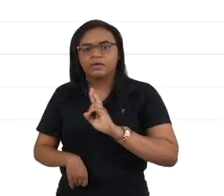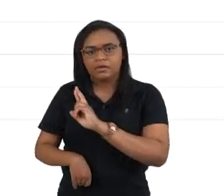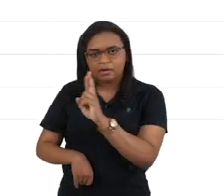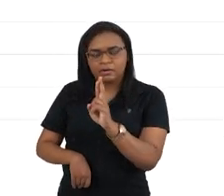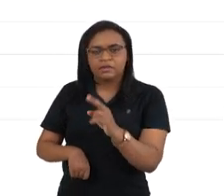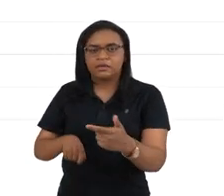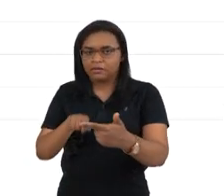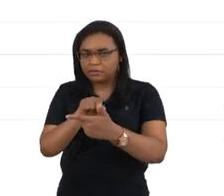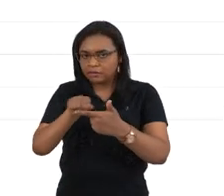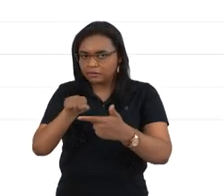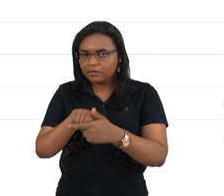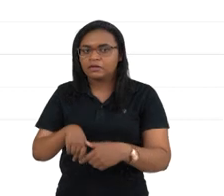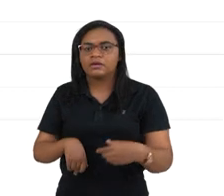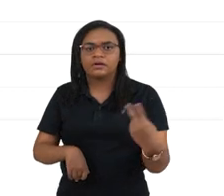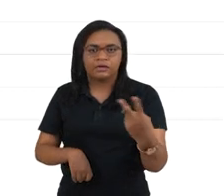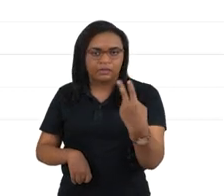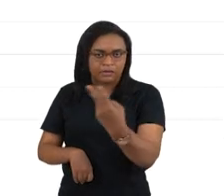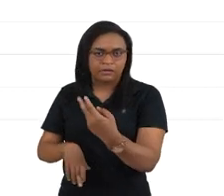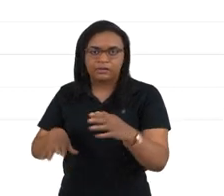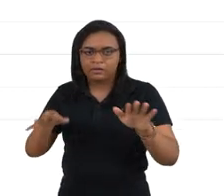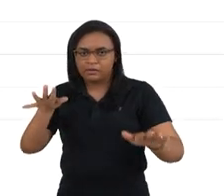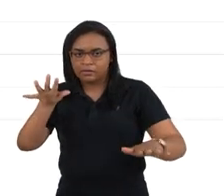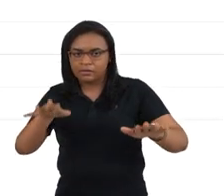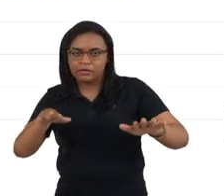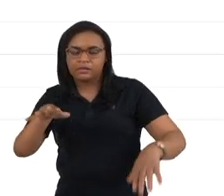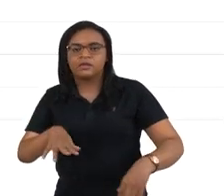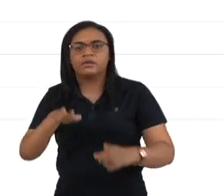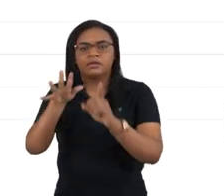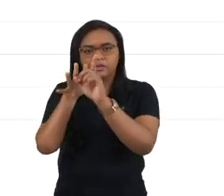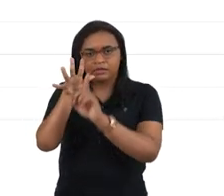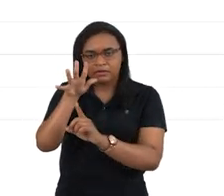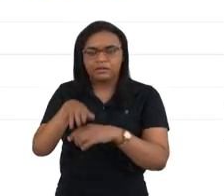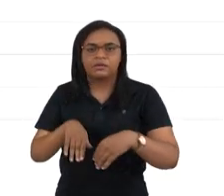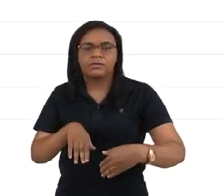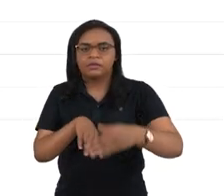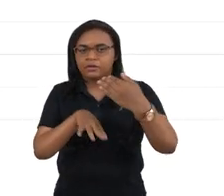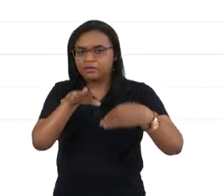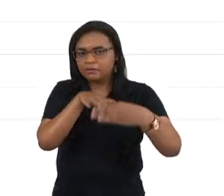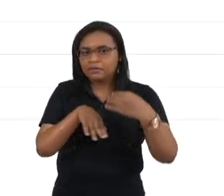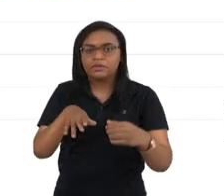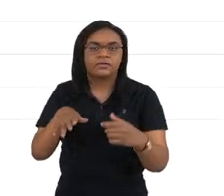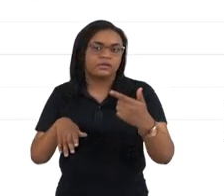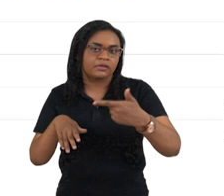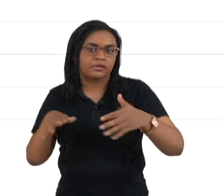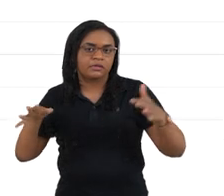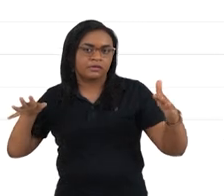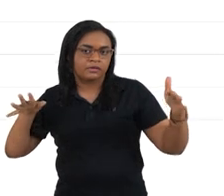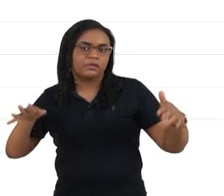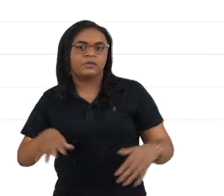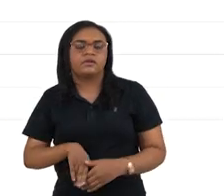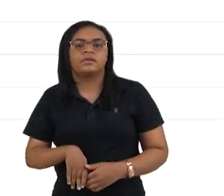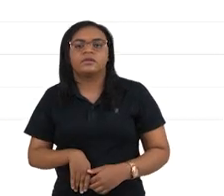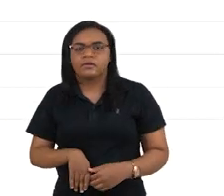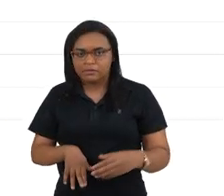problemas que envolvam variação de proporcionalidade direta e de proporcionalidade inversa entre duas grandezas, utilizando